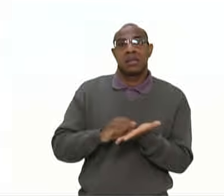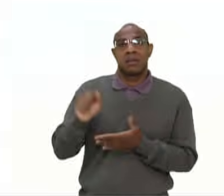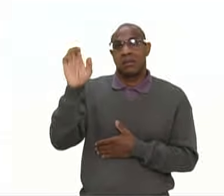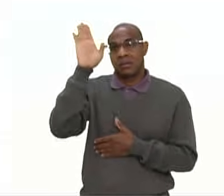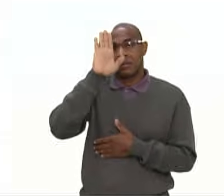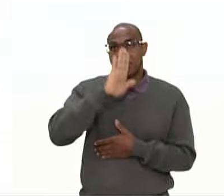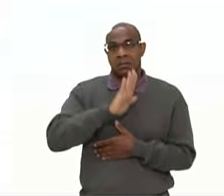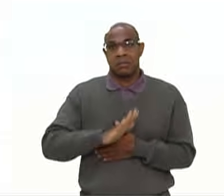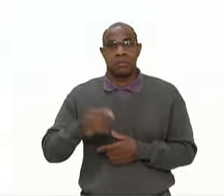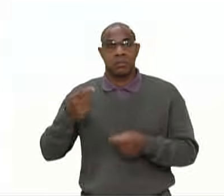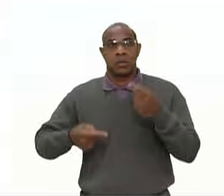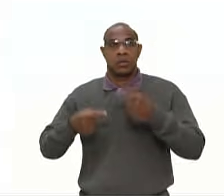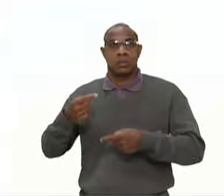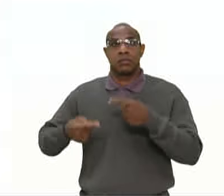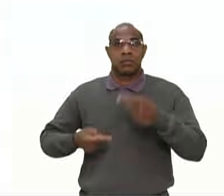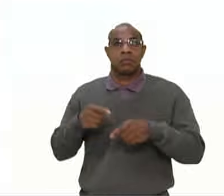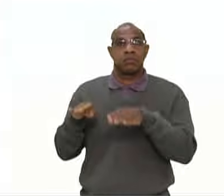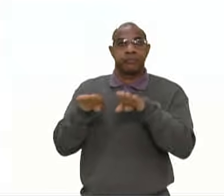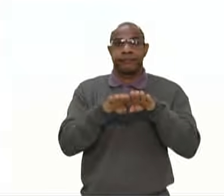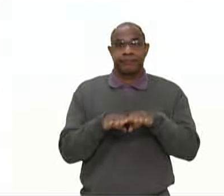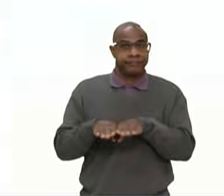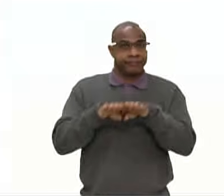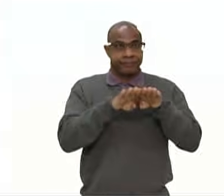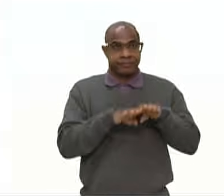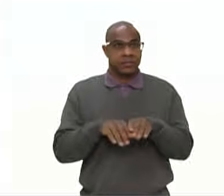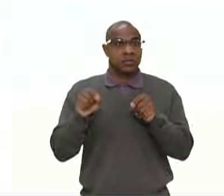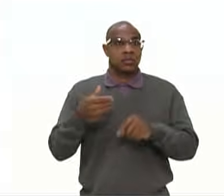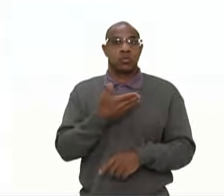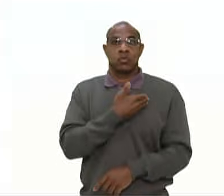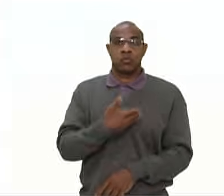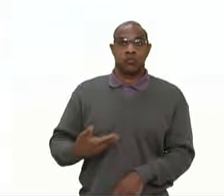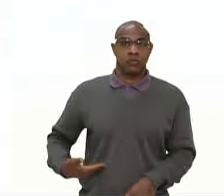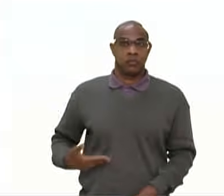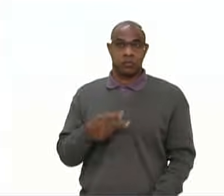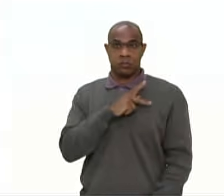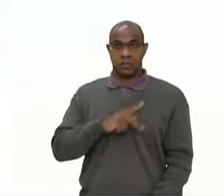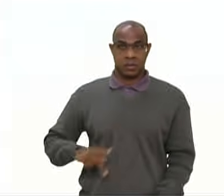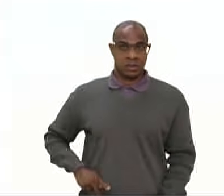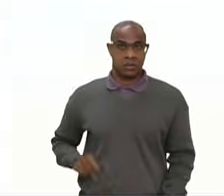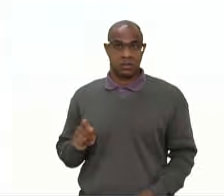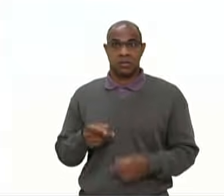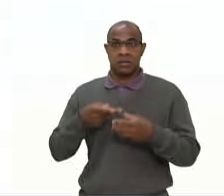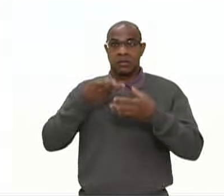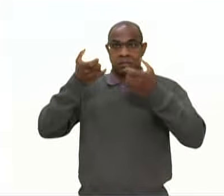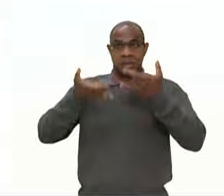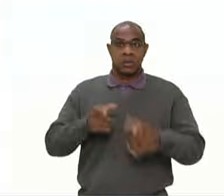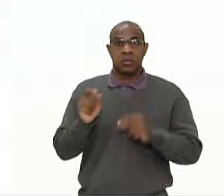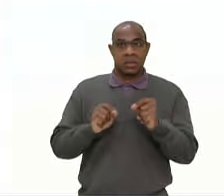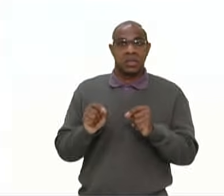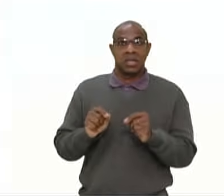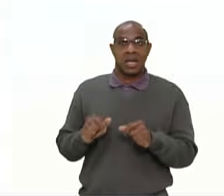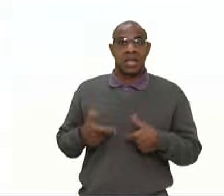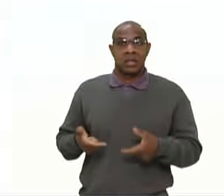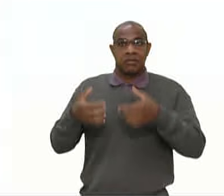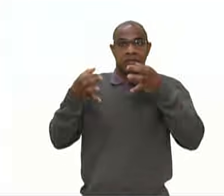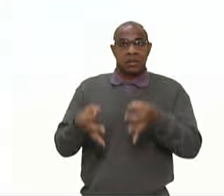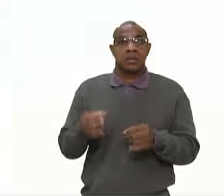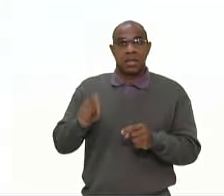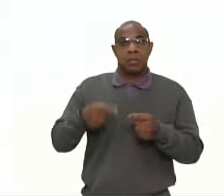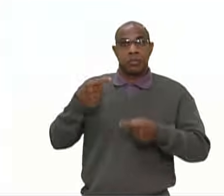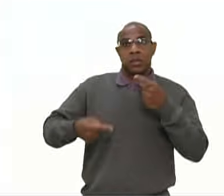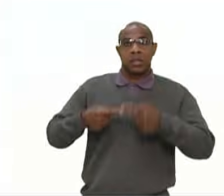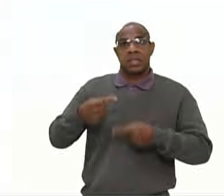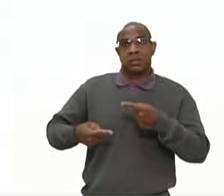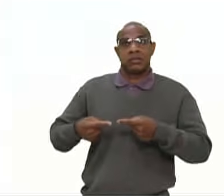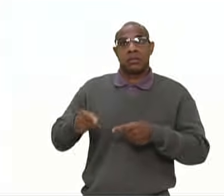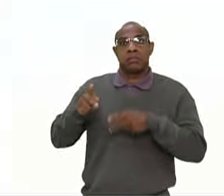de Políticas de Promoção da Igualdade Racial do Governo Federal do Brasil afirma que ações afirmativas são políticas